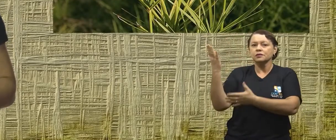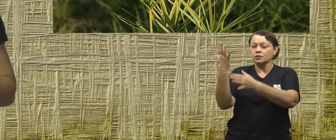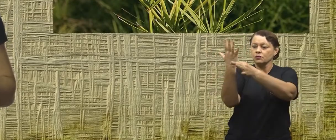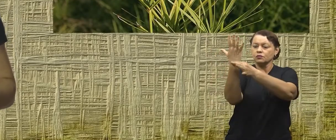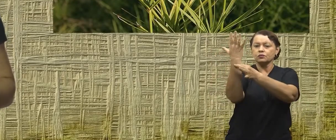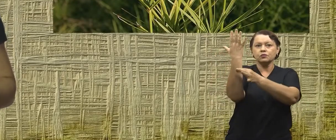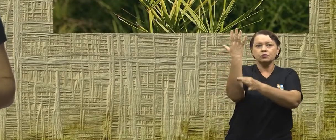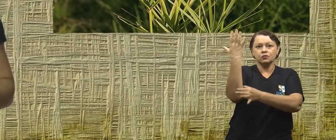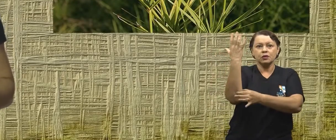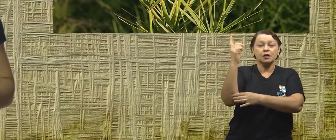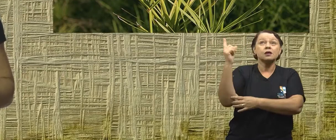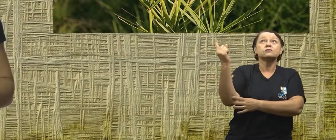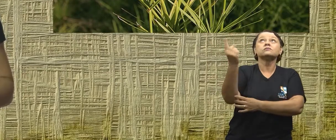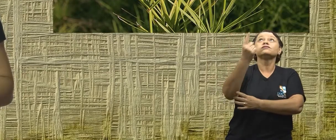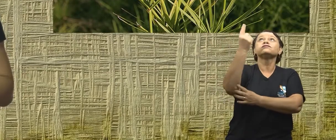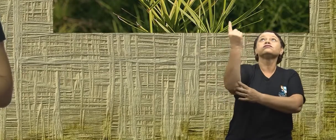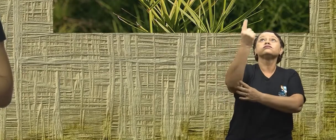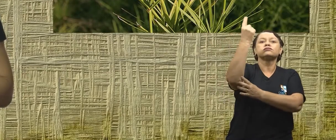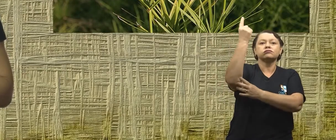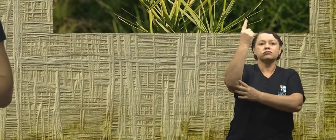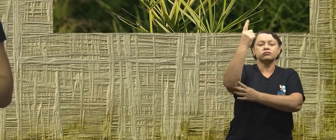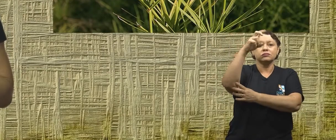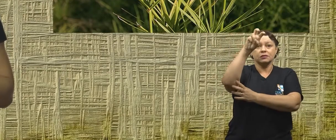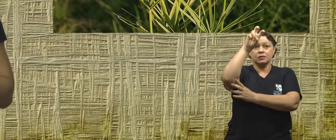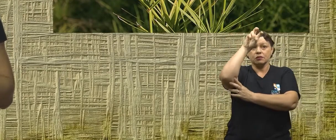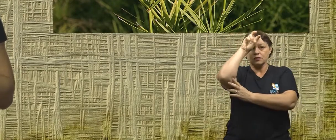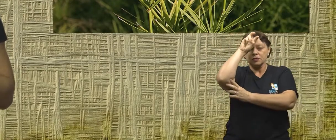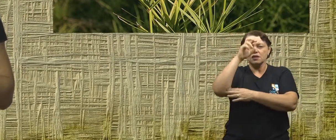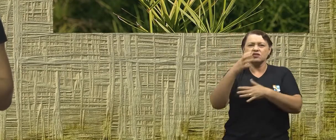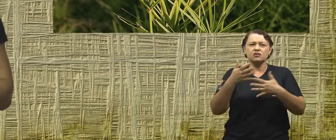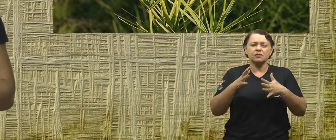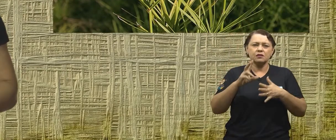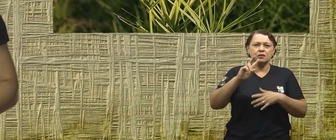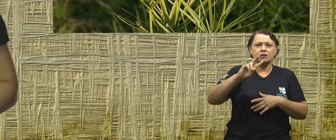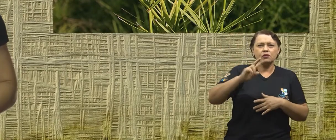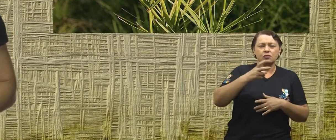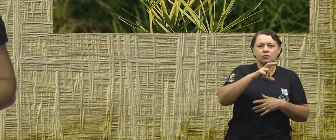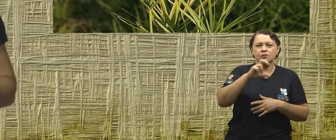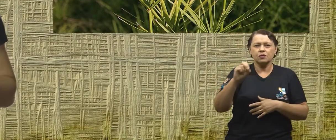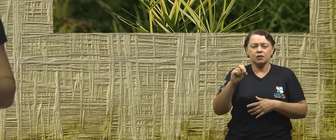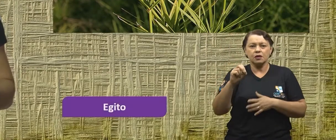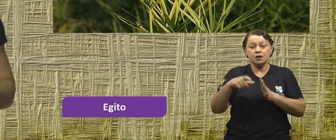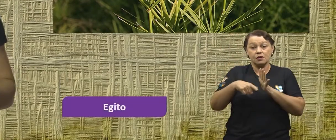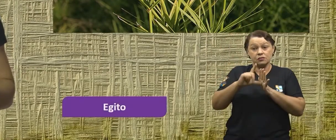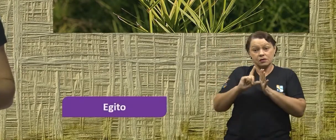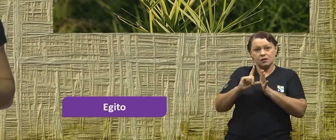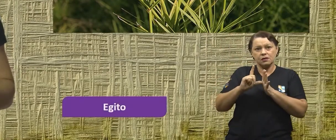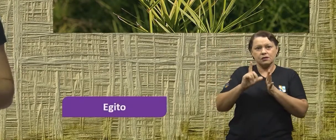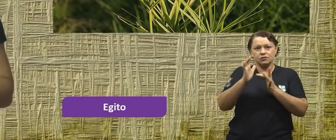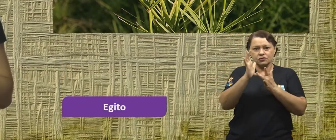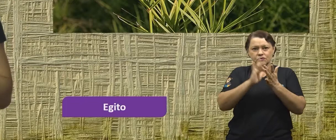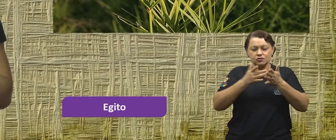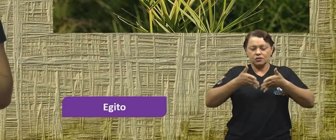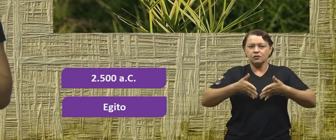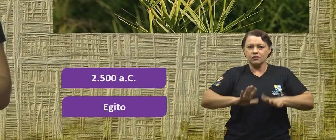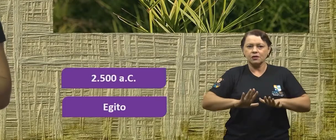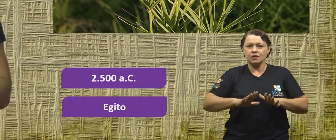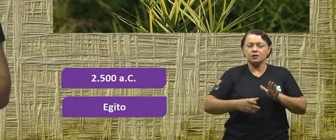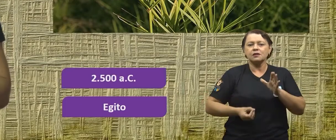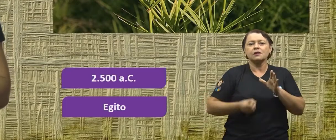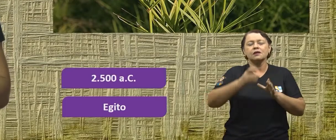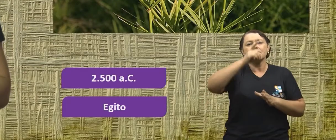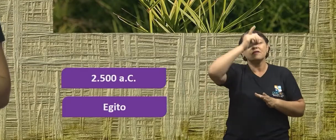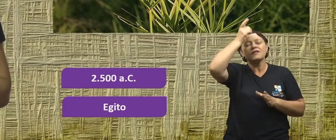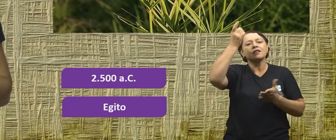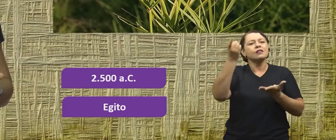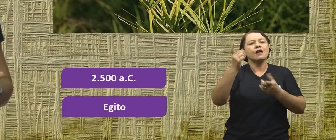cresce bastante em altura. Os egípcios, por volta de 2.500 anos antes de Cristo, criaram um material